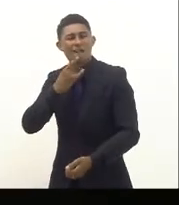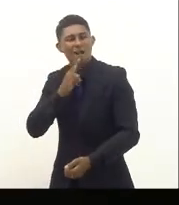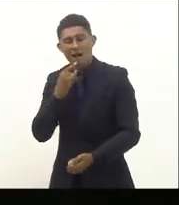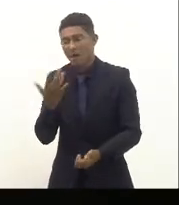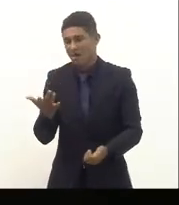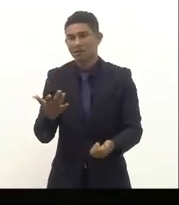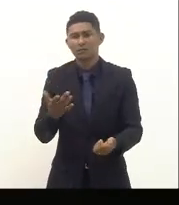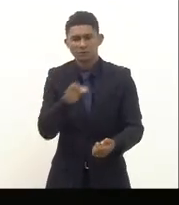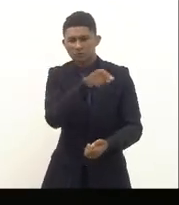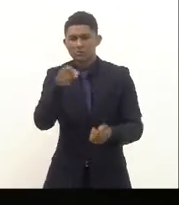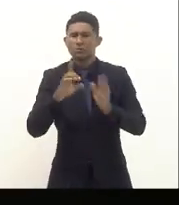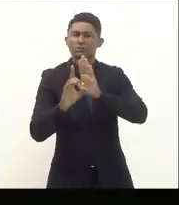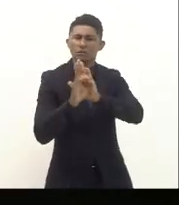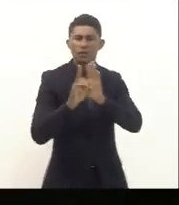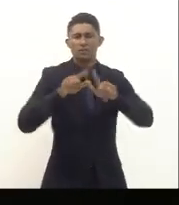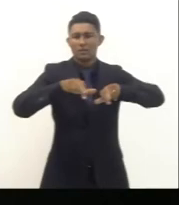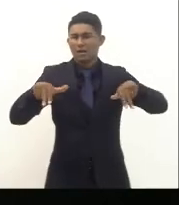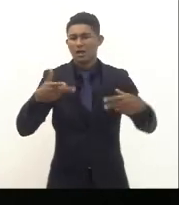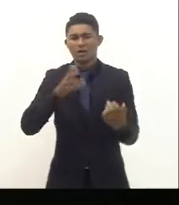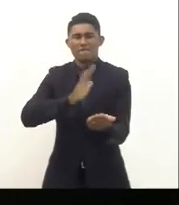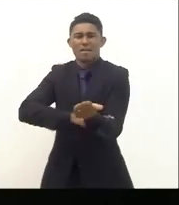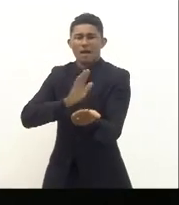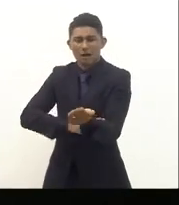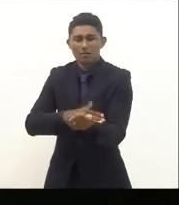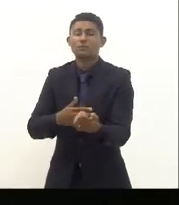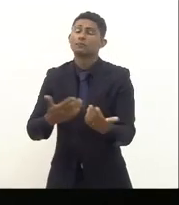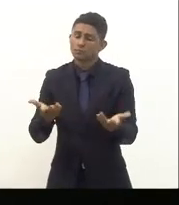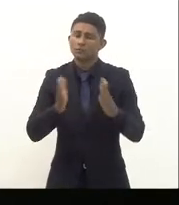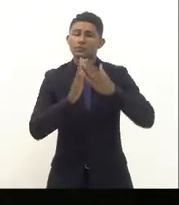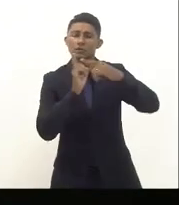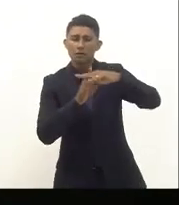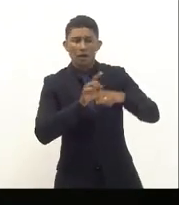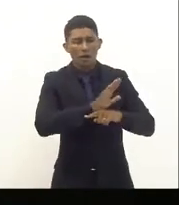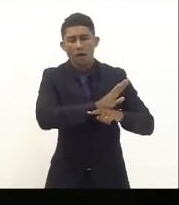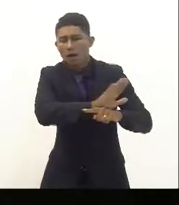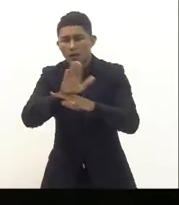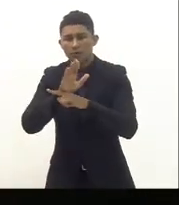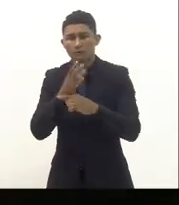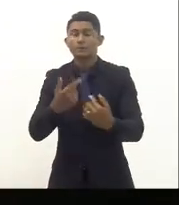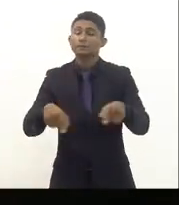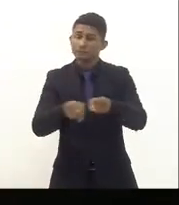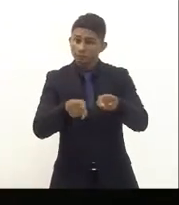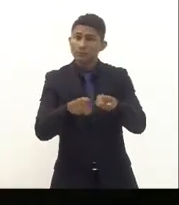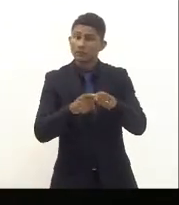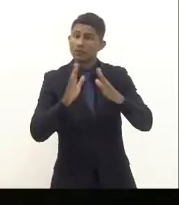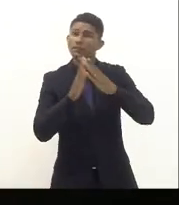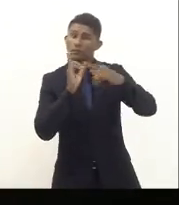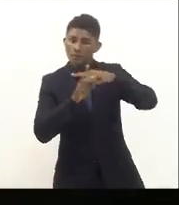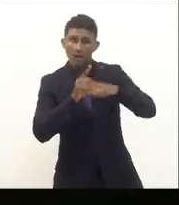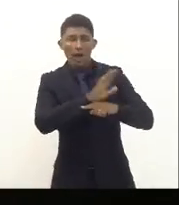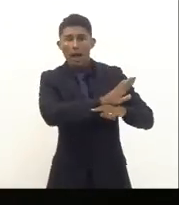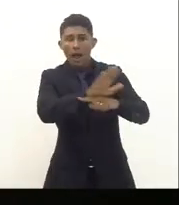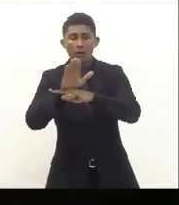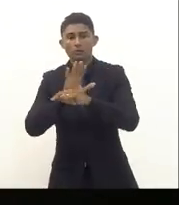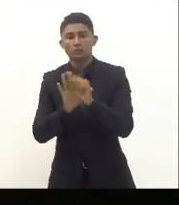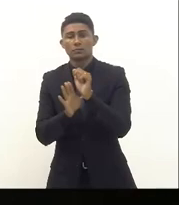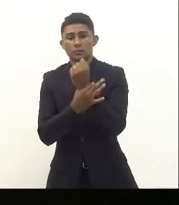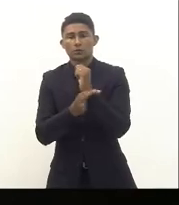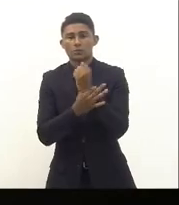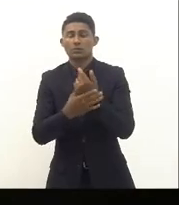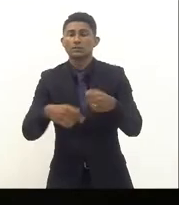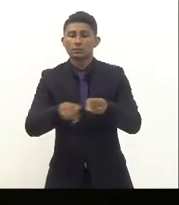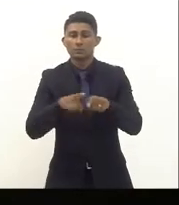resgata o viciado e a igreja também contribui com a segurança pública e com a saúde pública